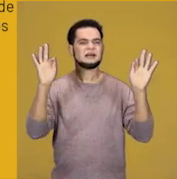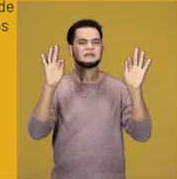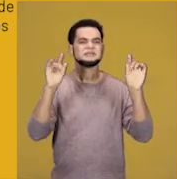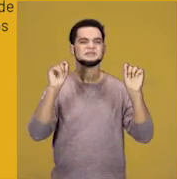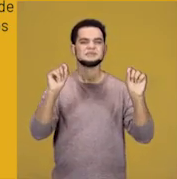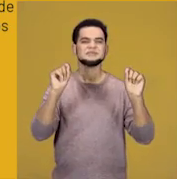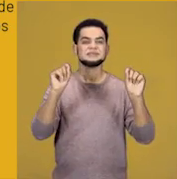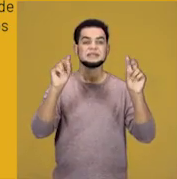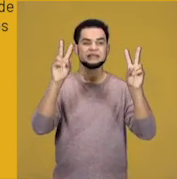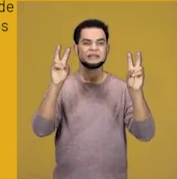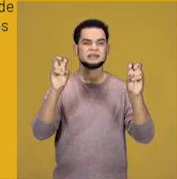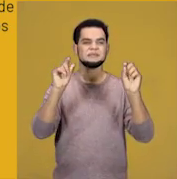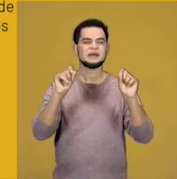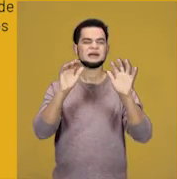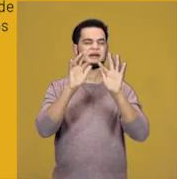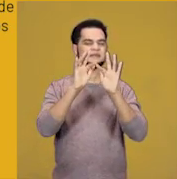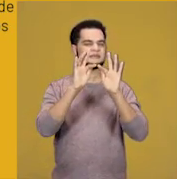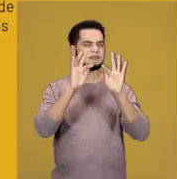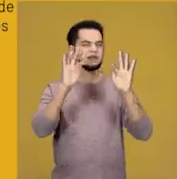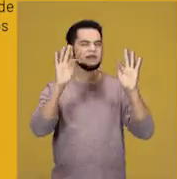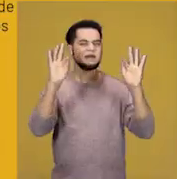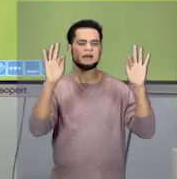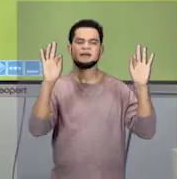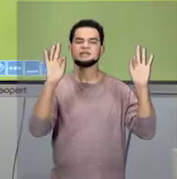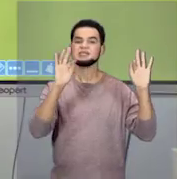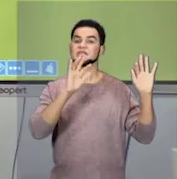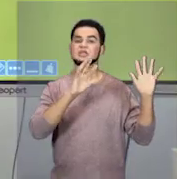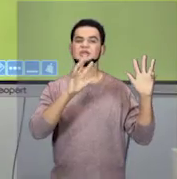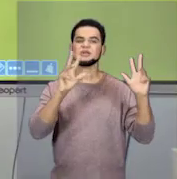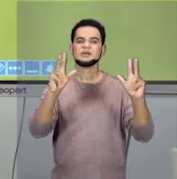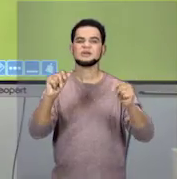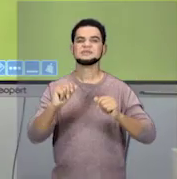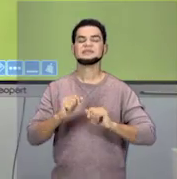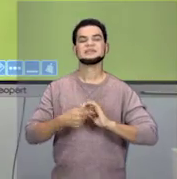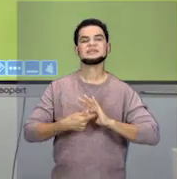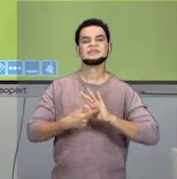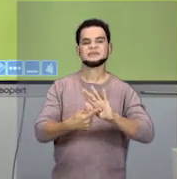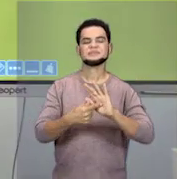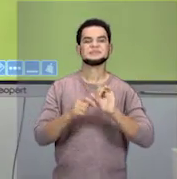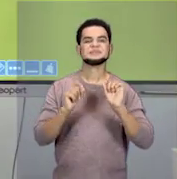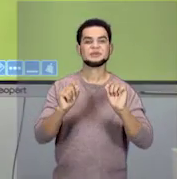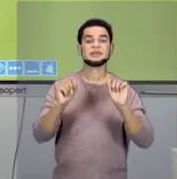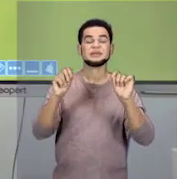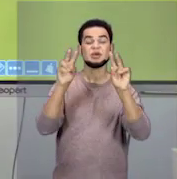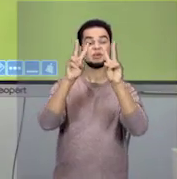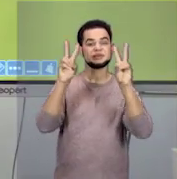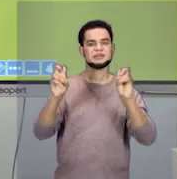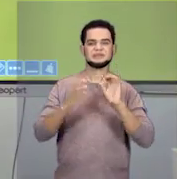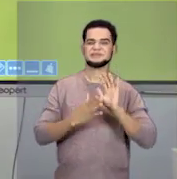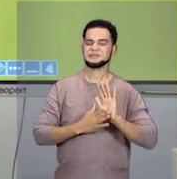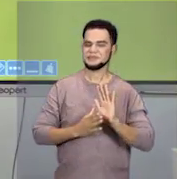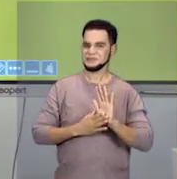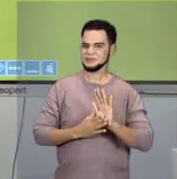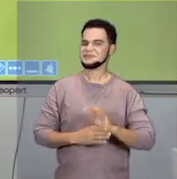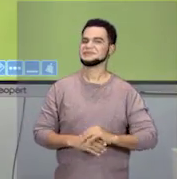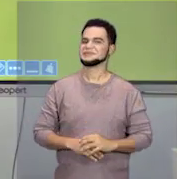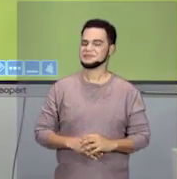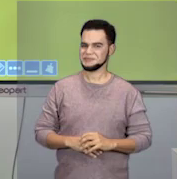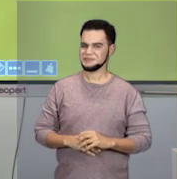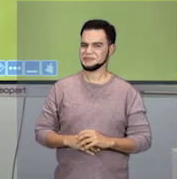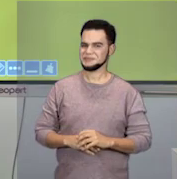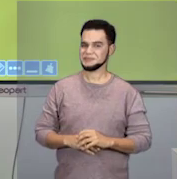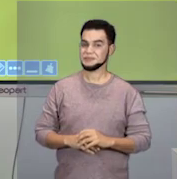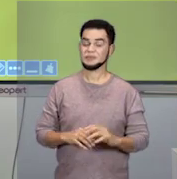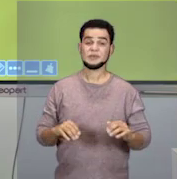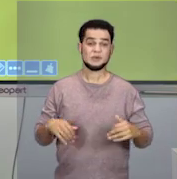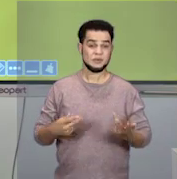aqui, que expressa o tema da proposta, tá? Quando eu